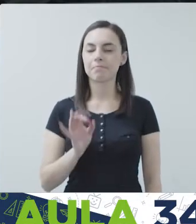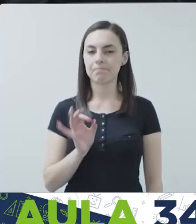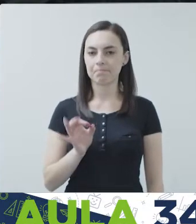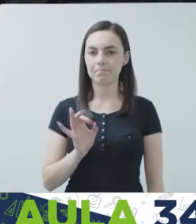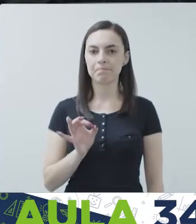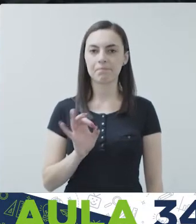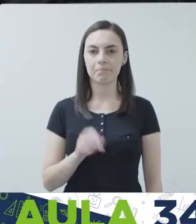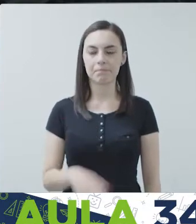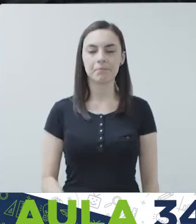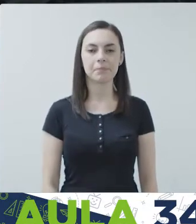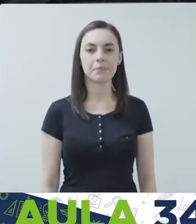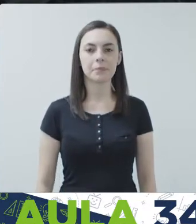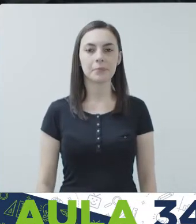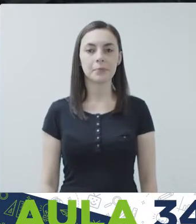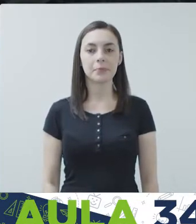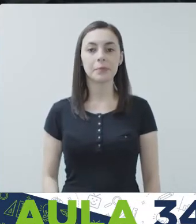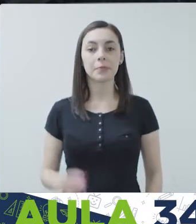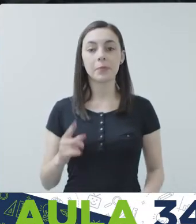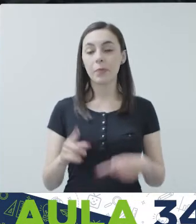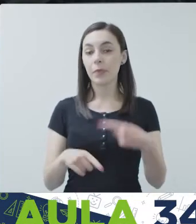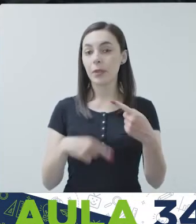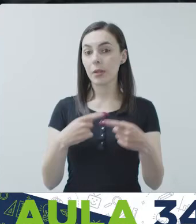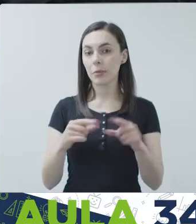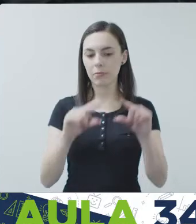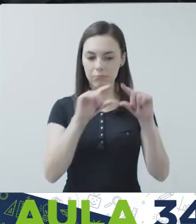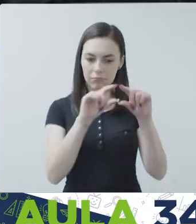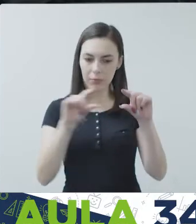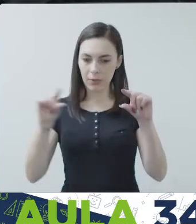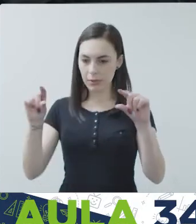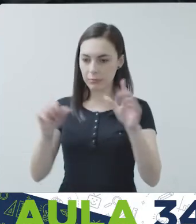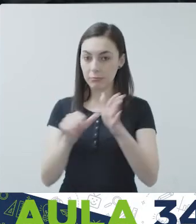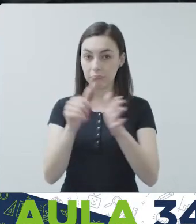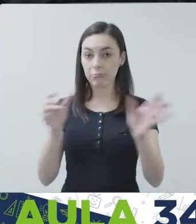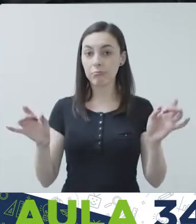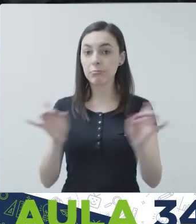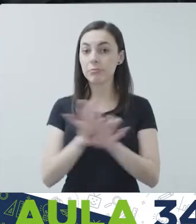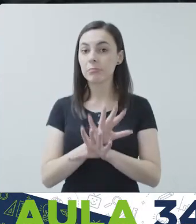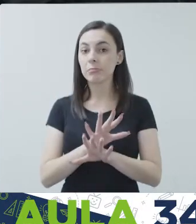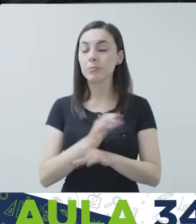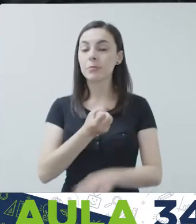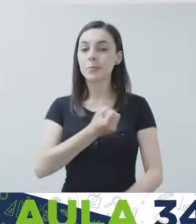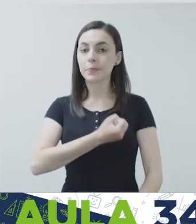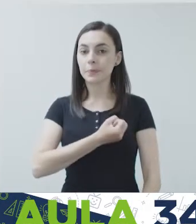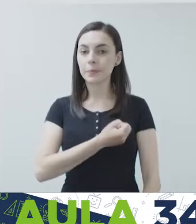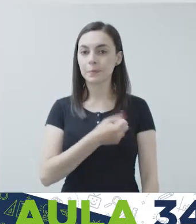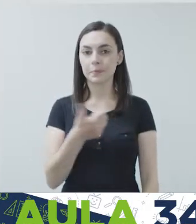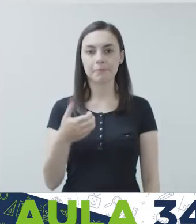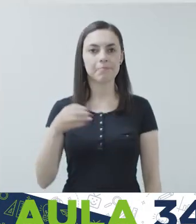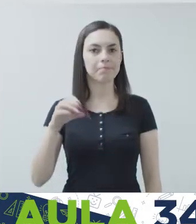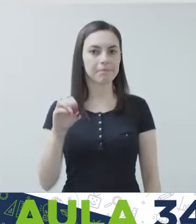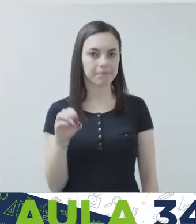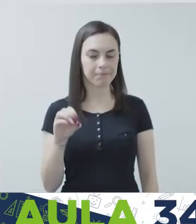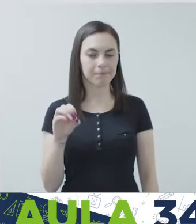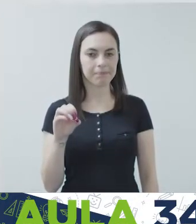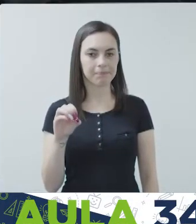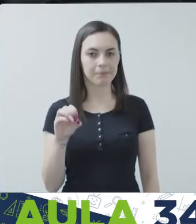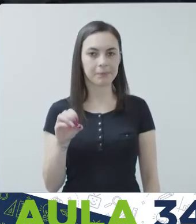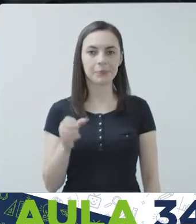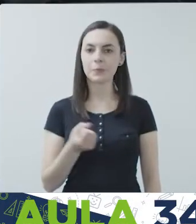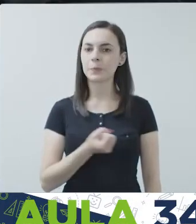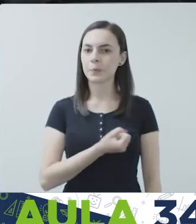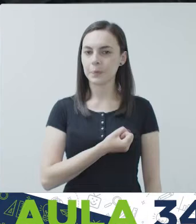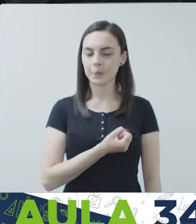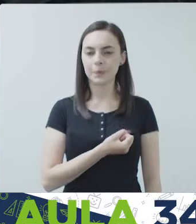Isso. E aí, para terminar a primeira linha do quadro numérico, nós vamos para o número 10.